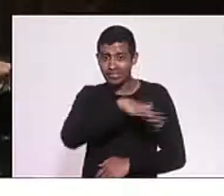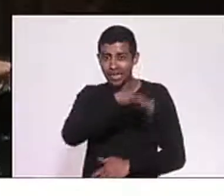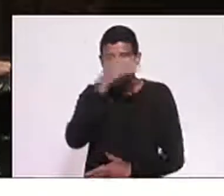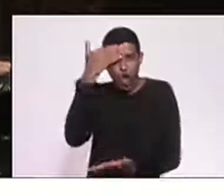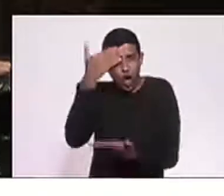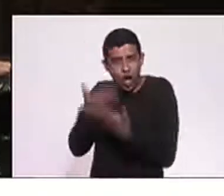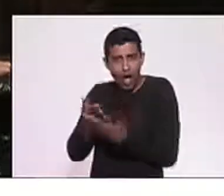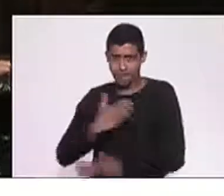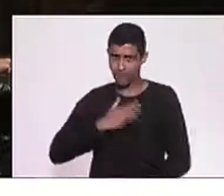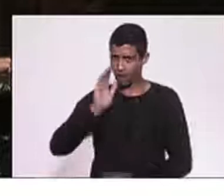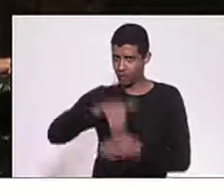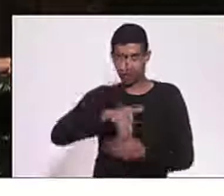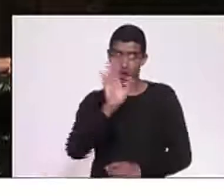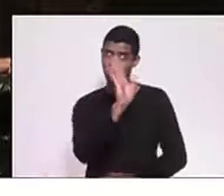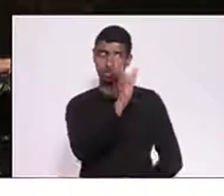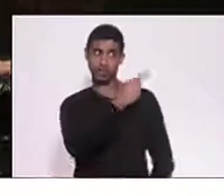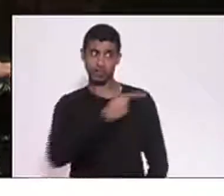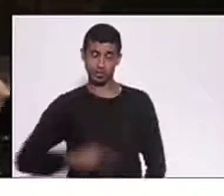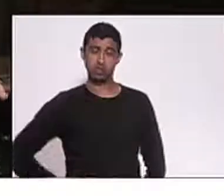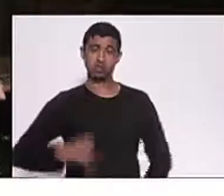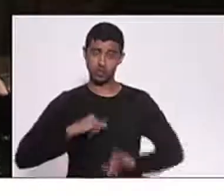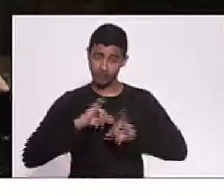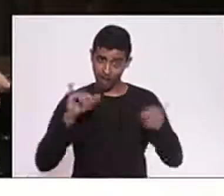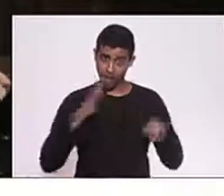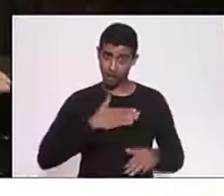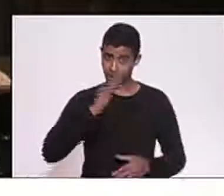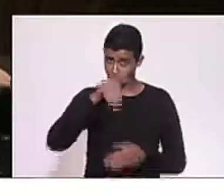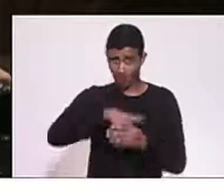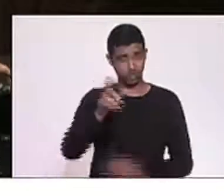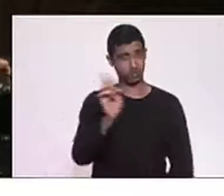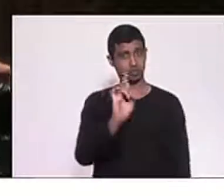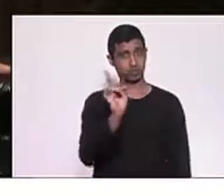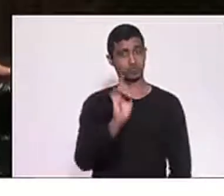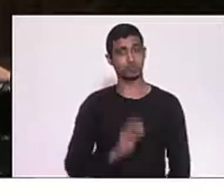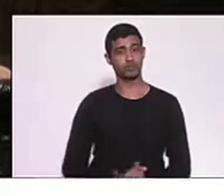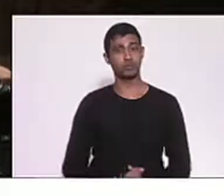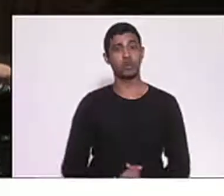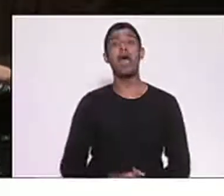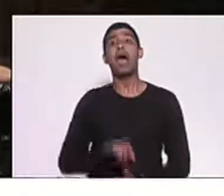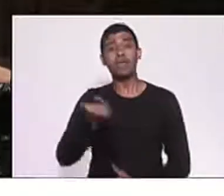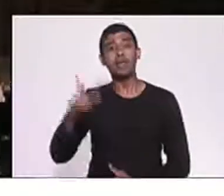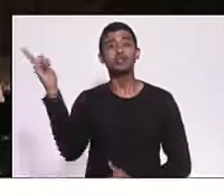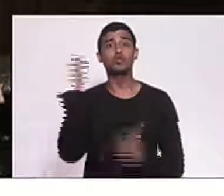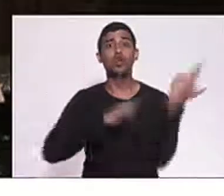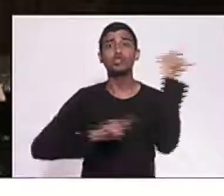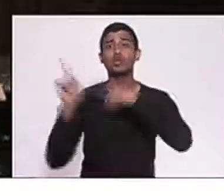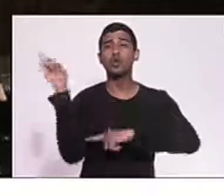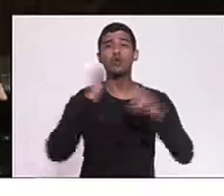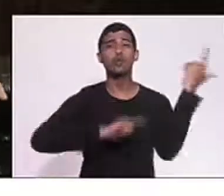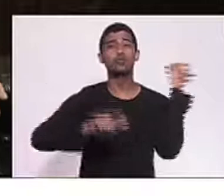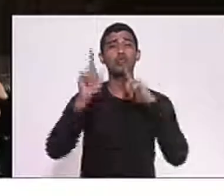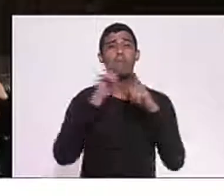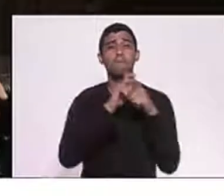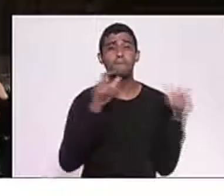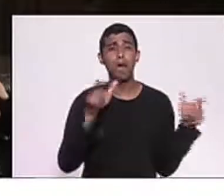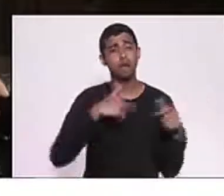com o meu voto, senhor presidente, registre-se, mas escolheu essa maioria, e eu